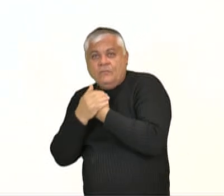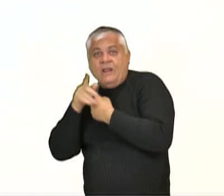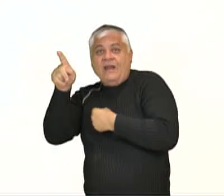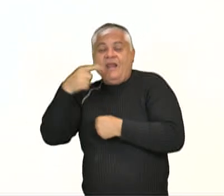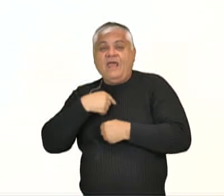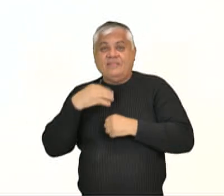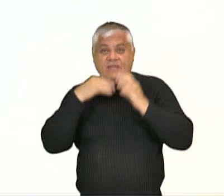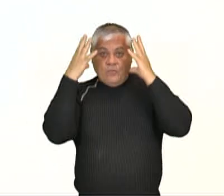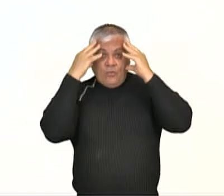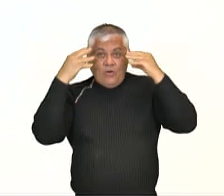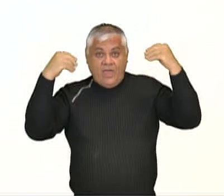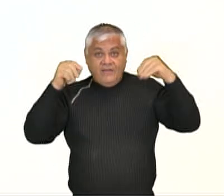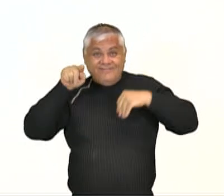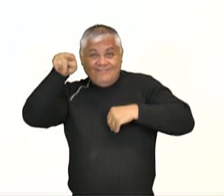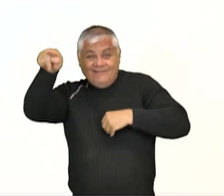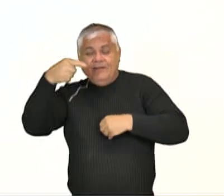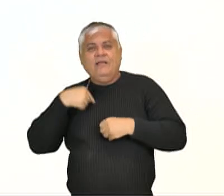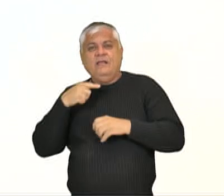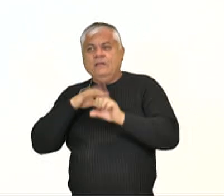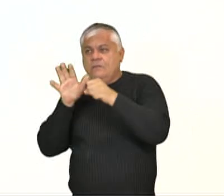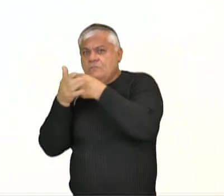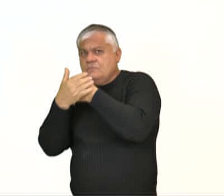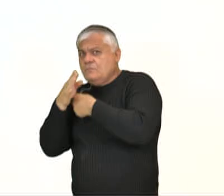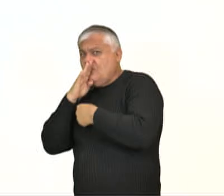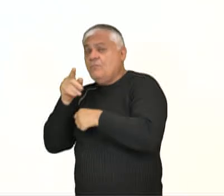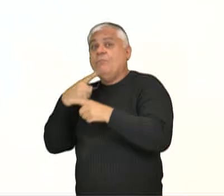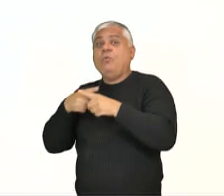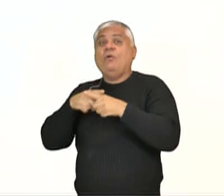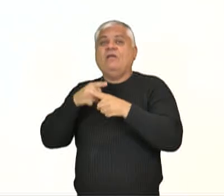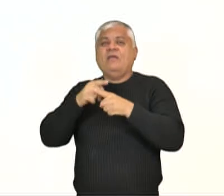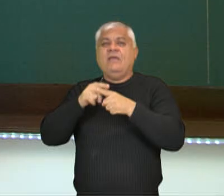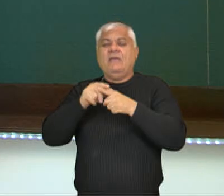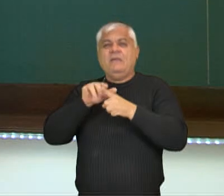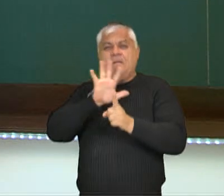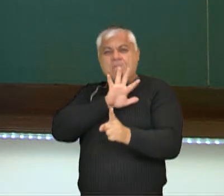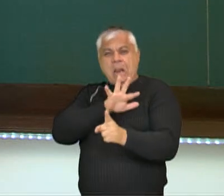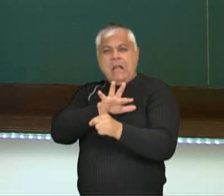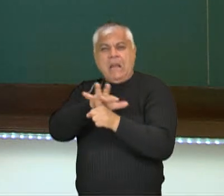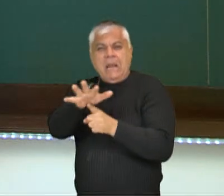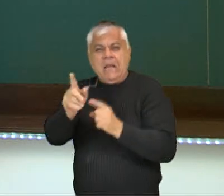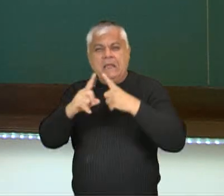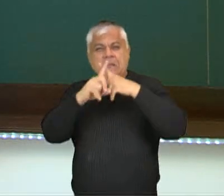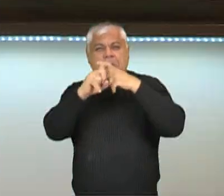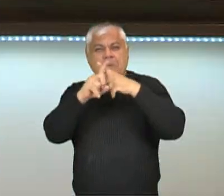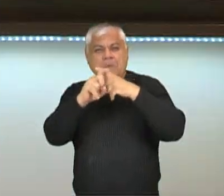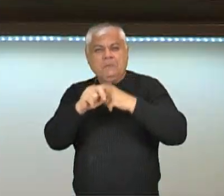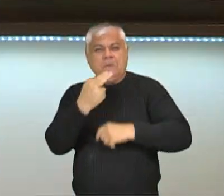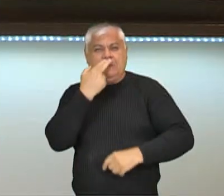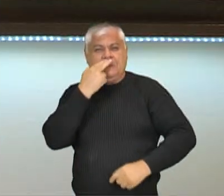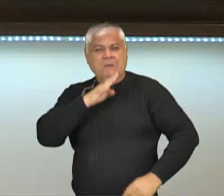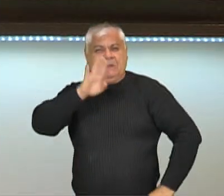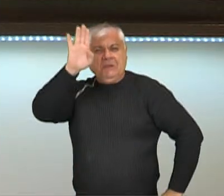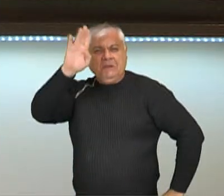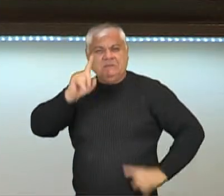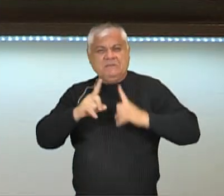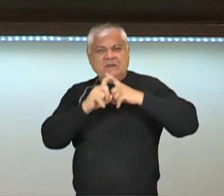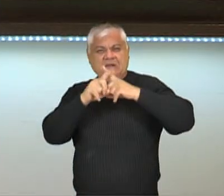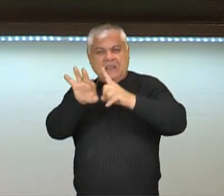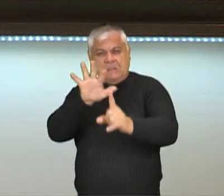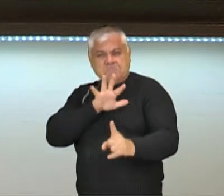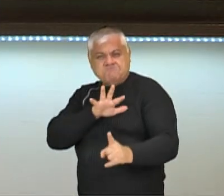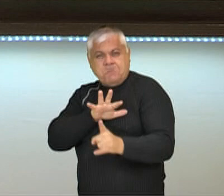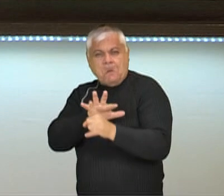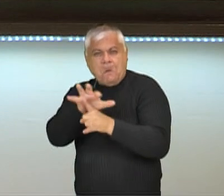que fica na Holanda, na época em que o país dela foi invadido pelos nazistas alemães. Então, eles passaram por